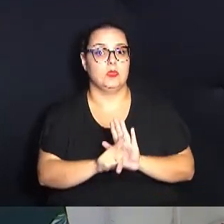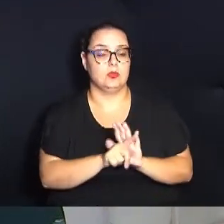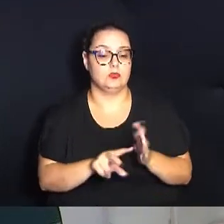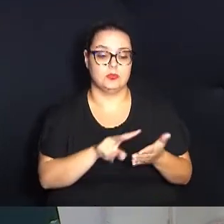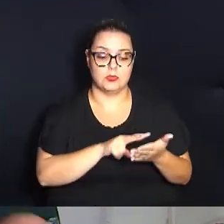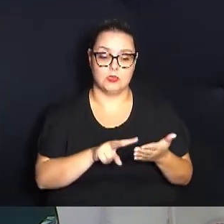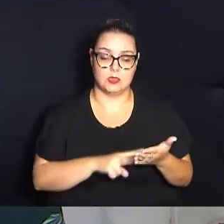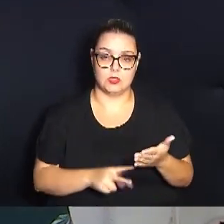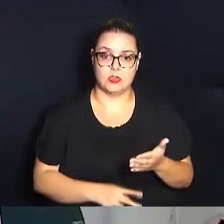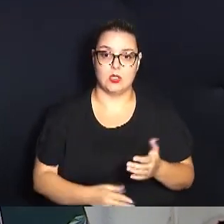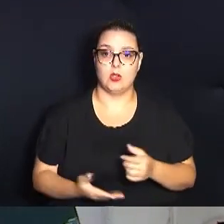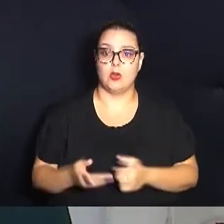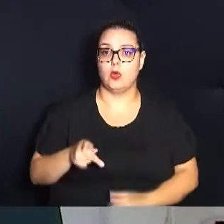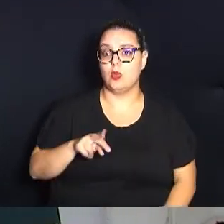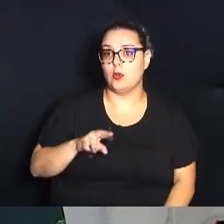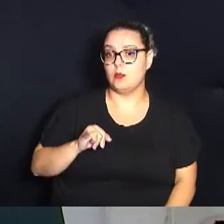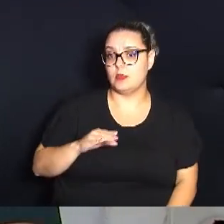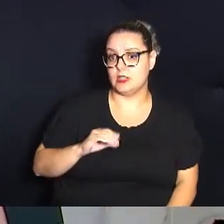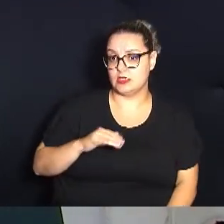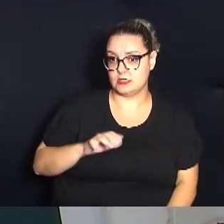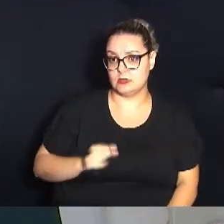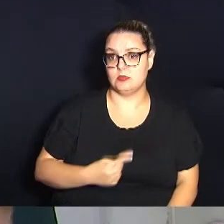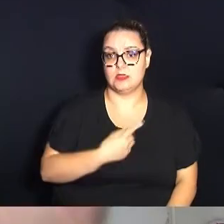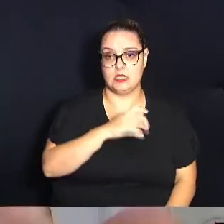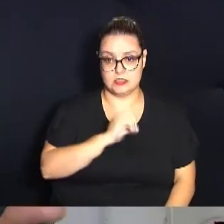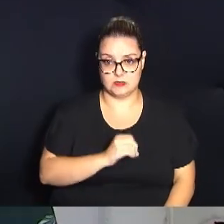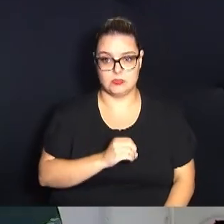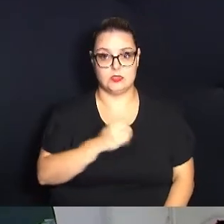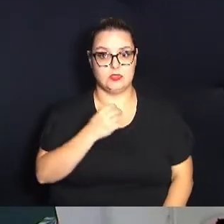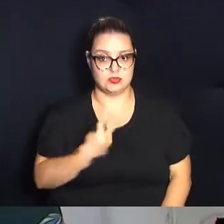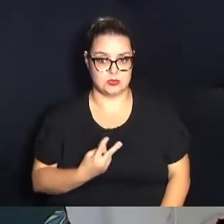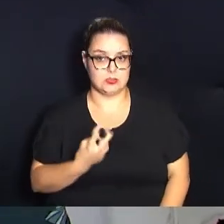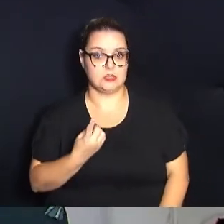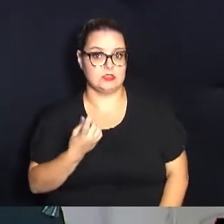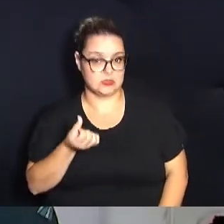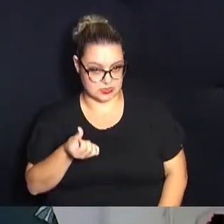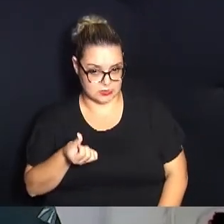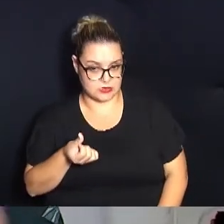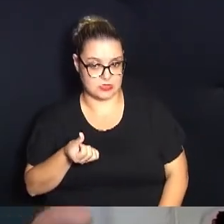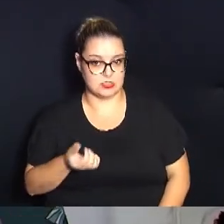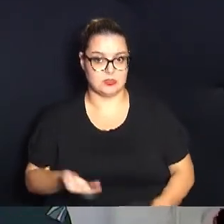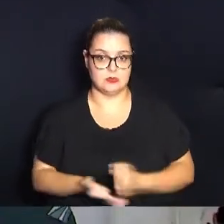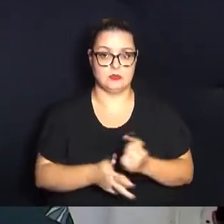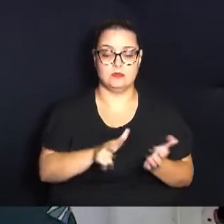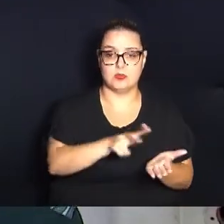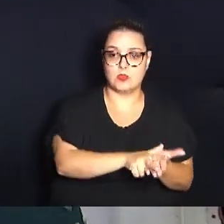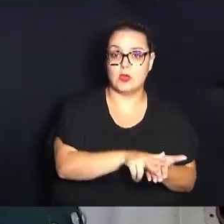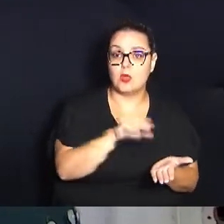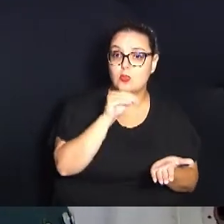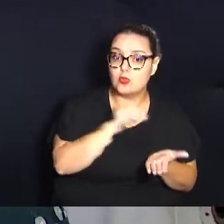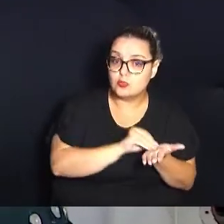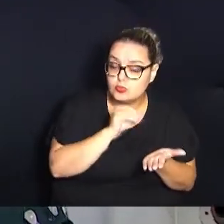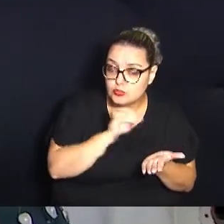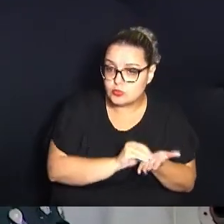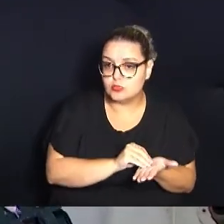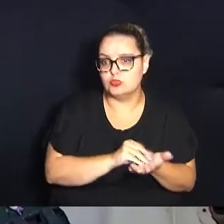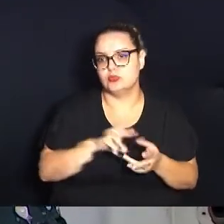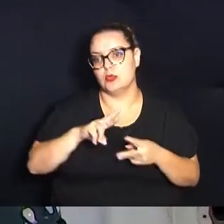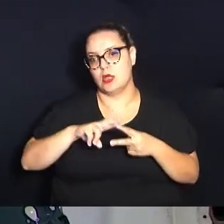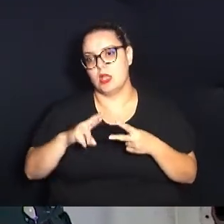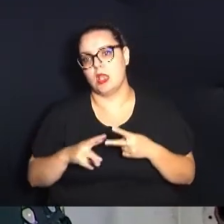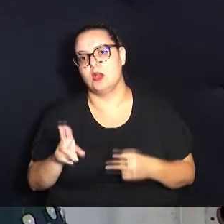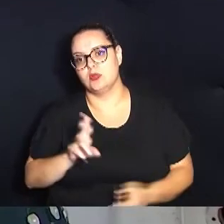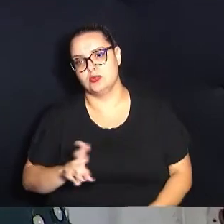eh nós vemos que ele fere os princípios da da lei 10.216 em que diz que a internação ela é o último